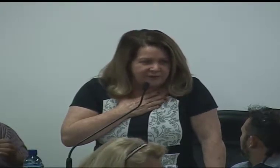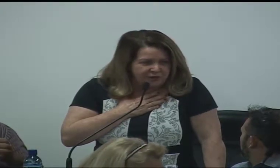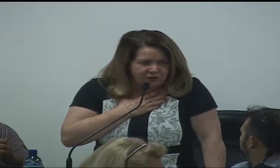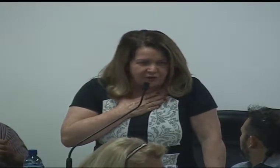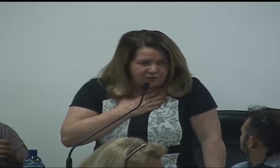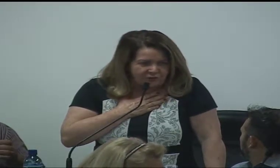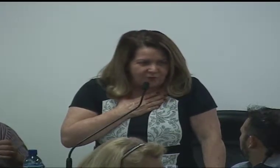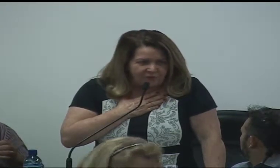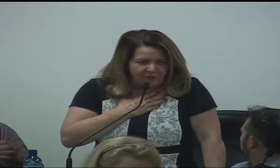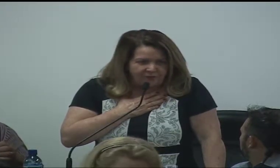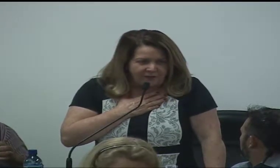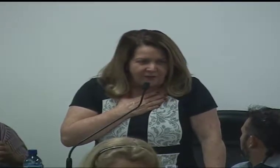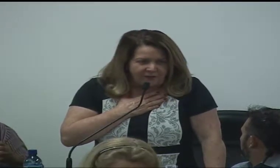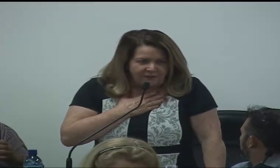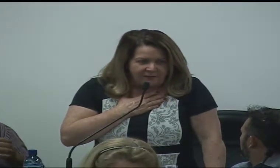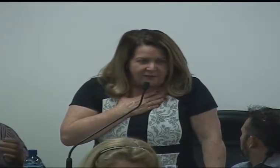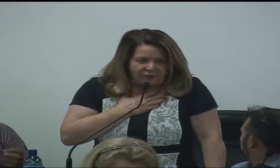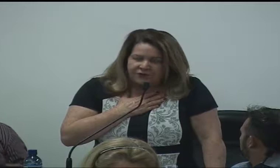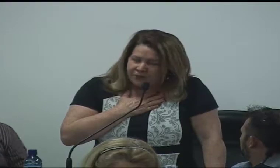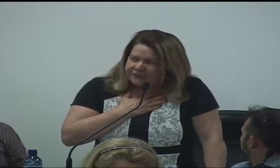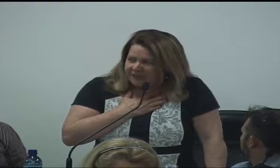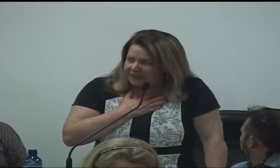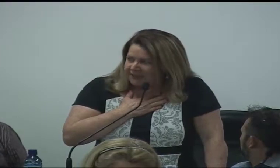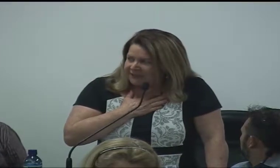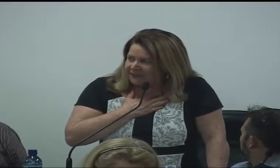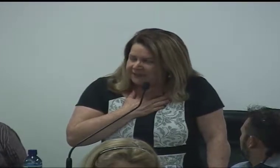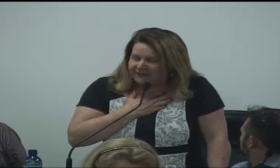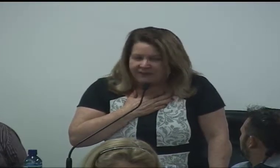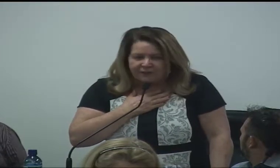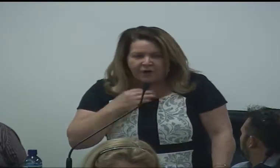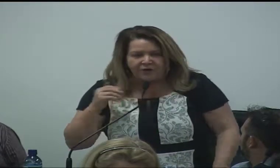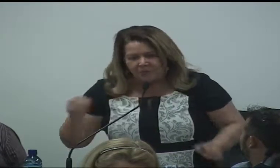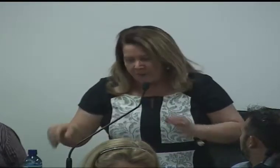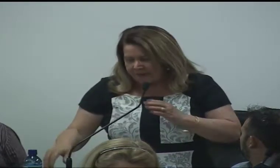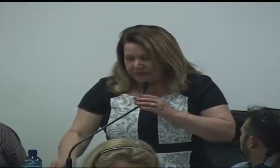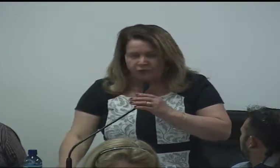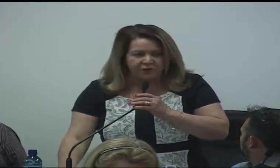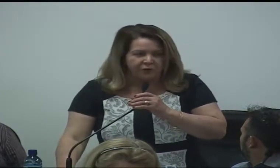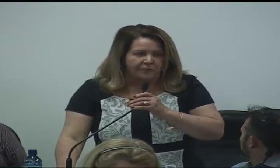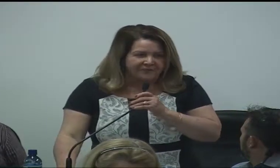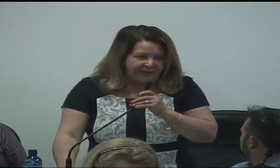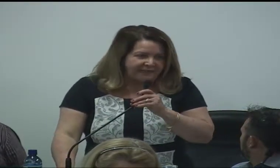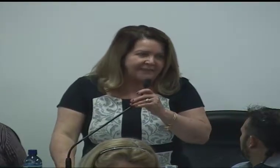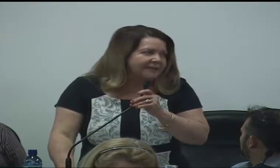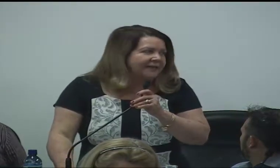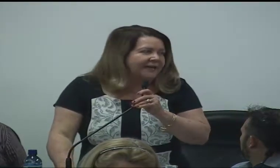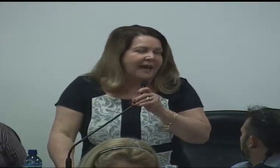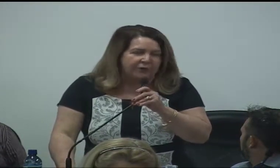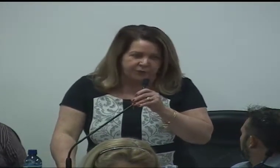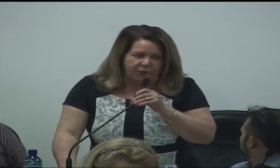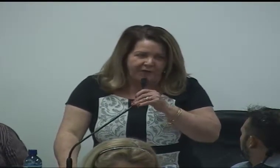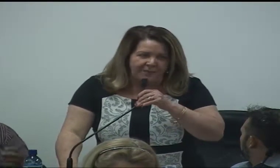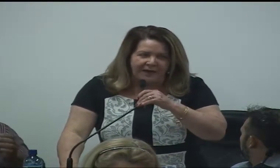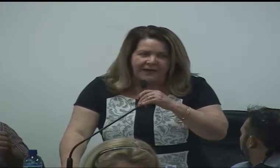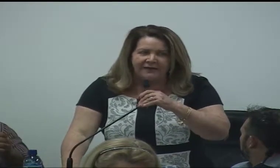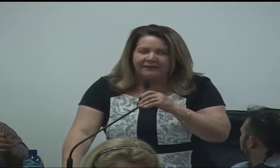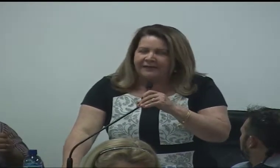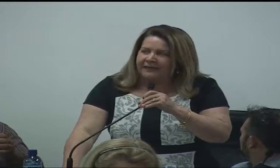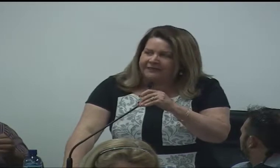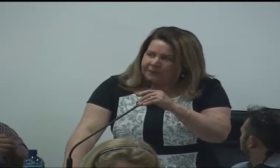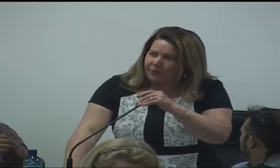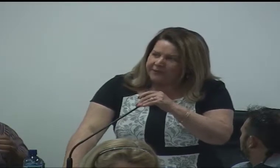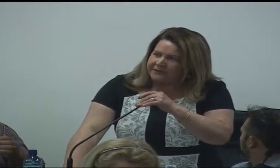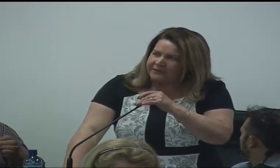nesse sentido, nós vamos sair dessa crise. E qual que é o momento? Nós vamos começar a crescer, a nos